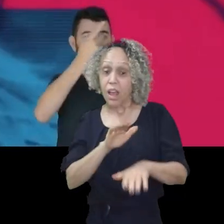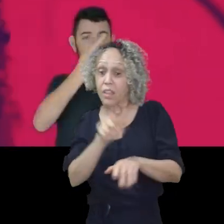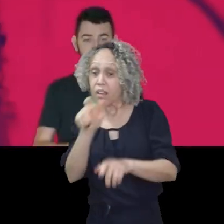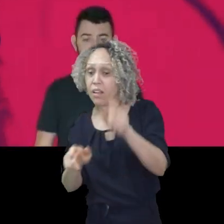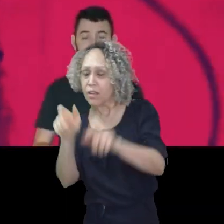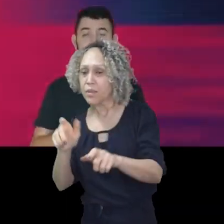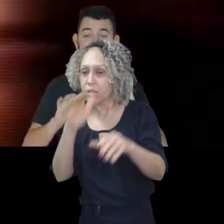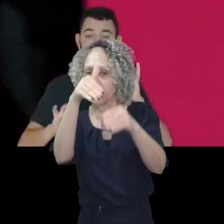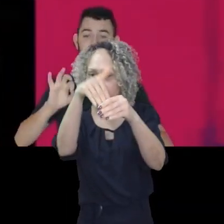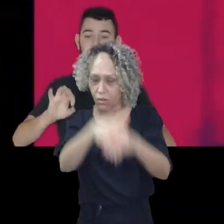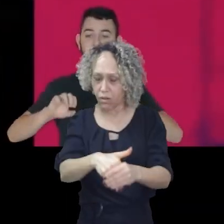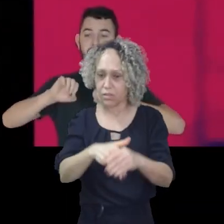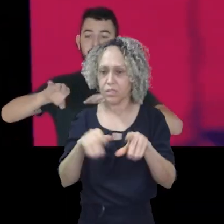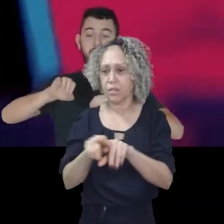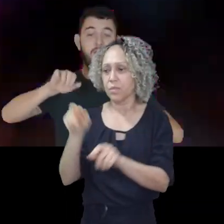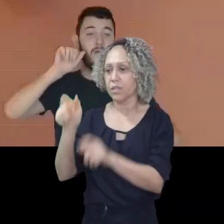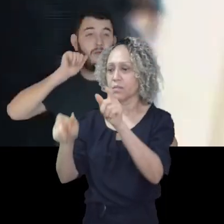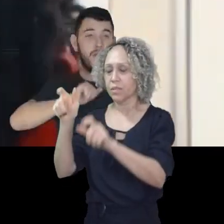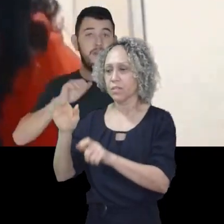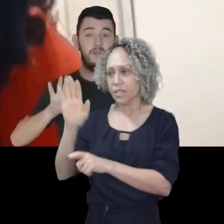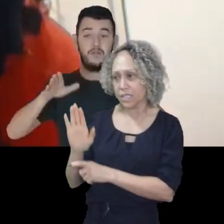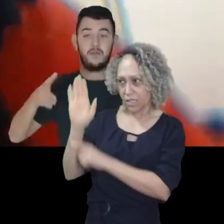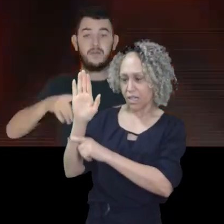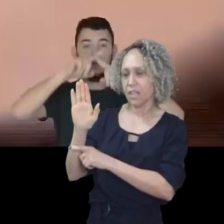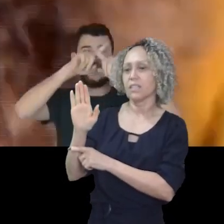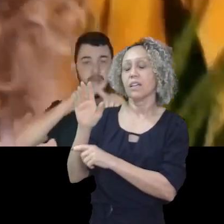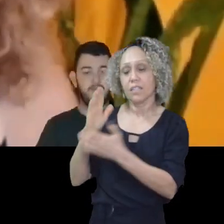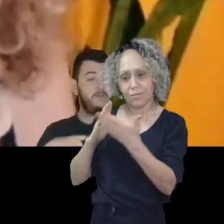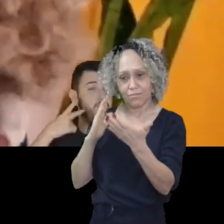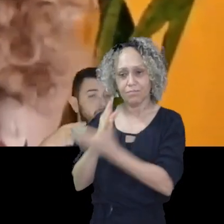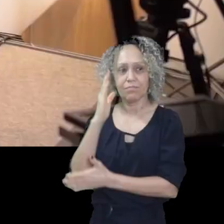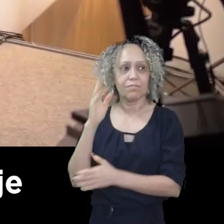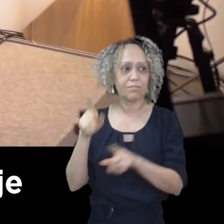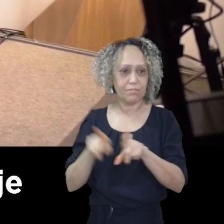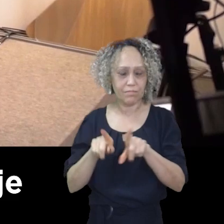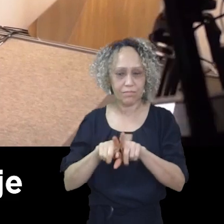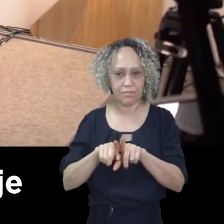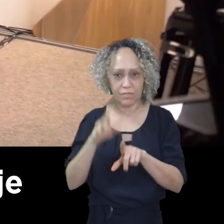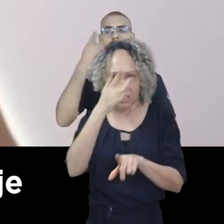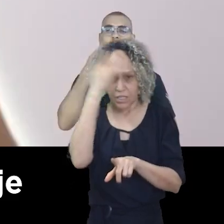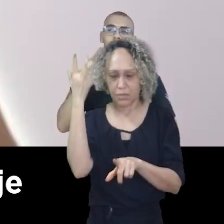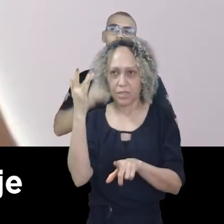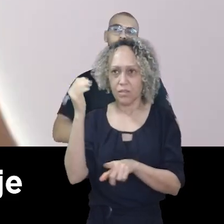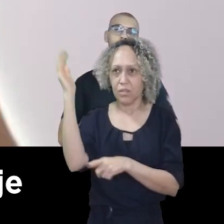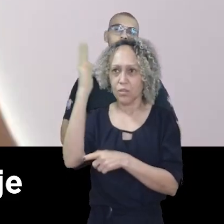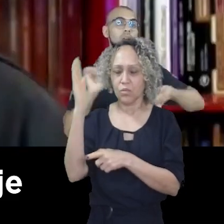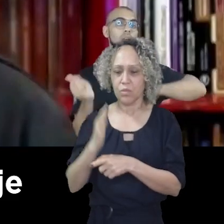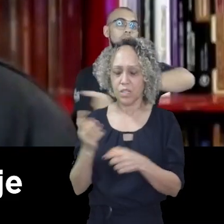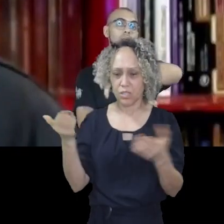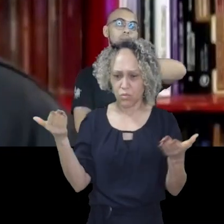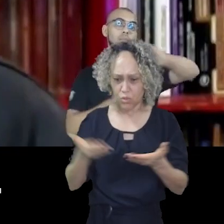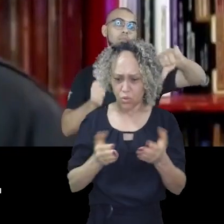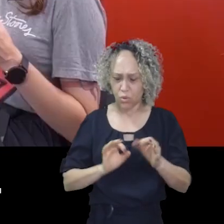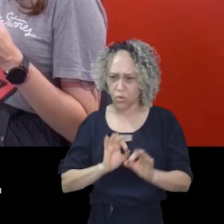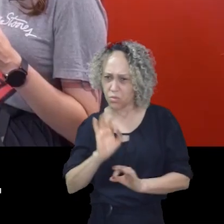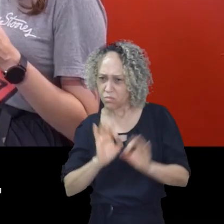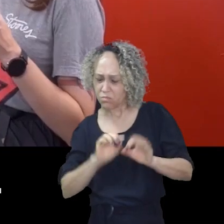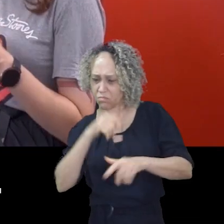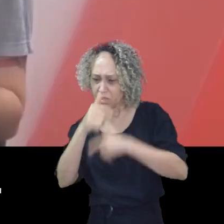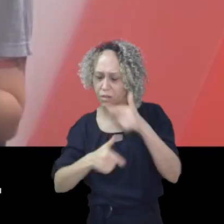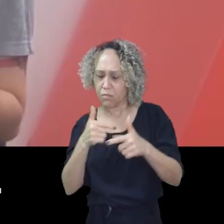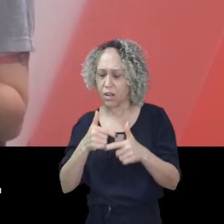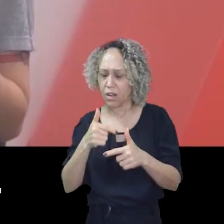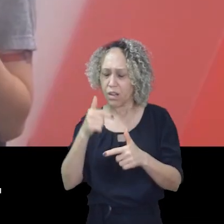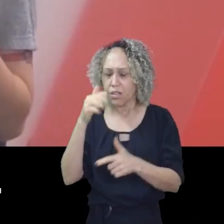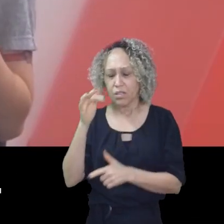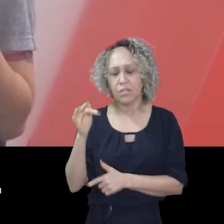Daquelas que votam, das que se candidatam e das eleitas. Daqueles que constroem o Brasil de hoje e dos que sonham